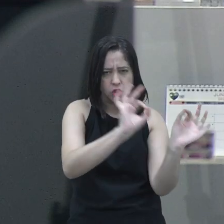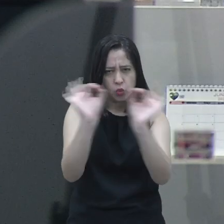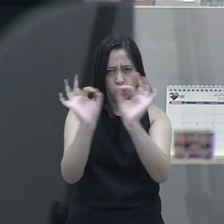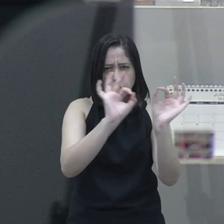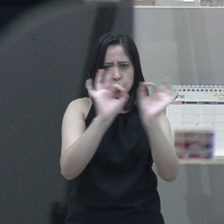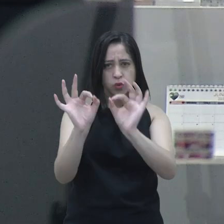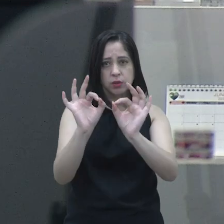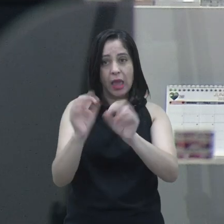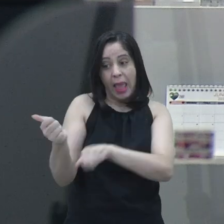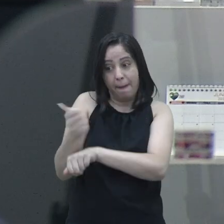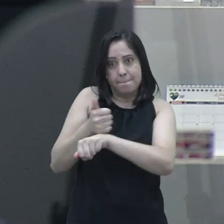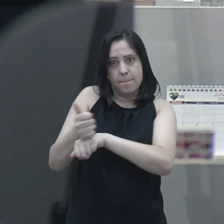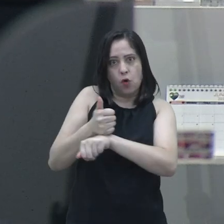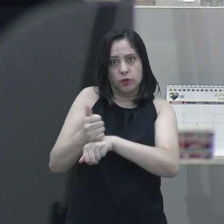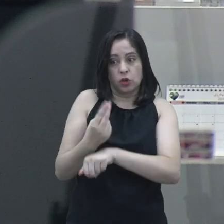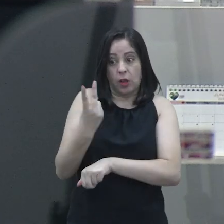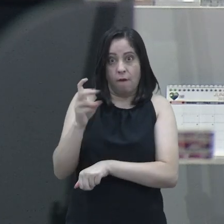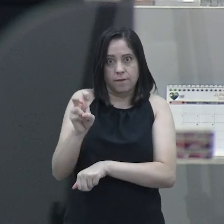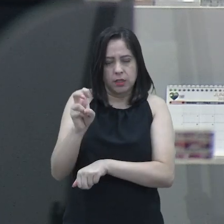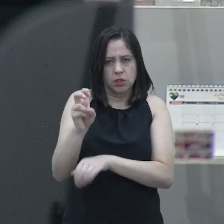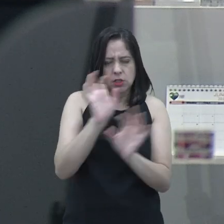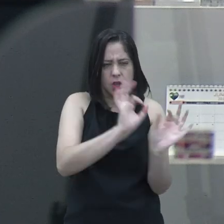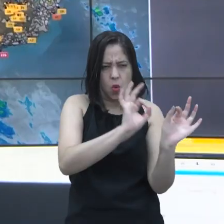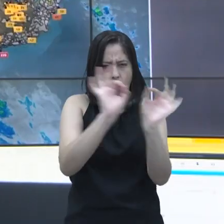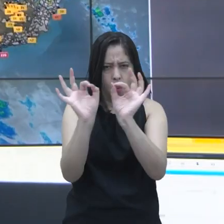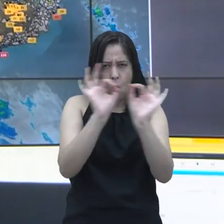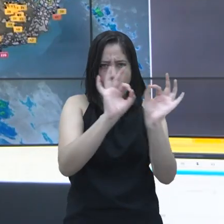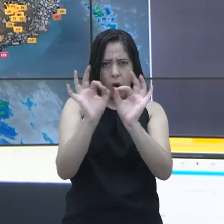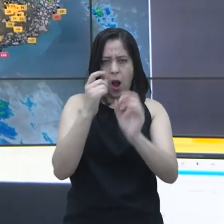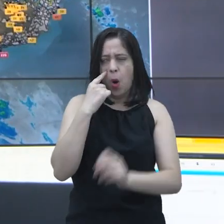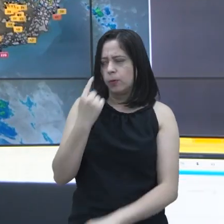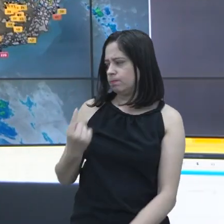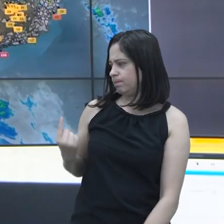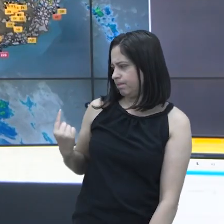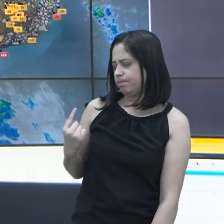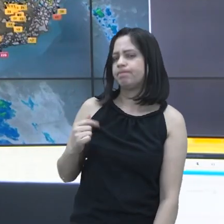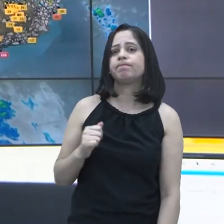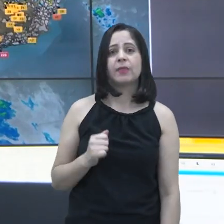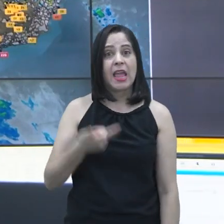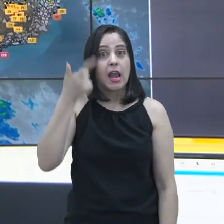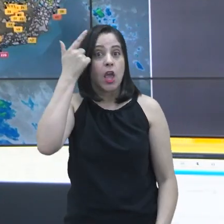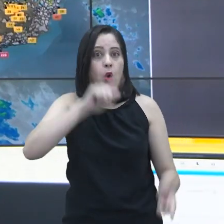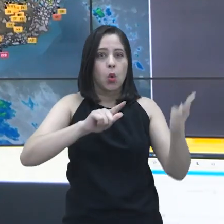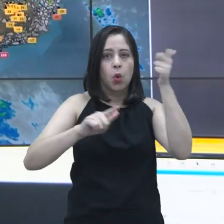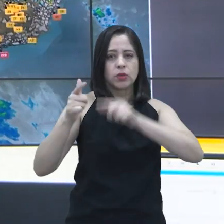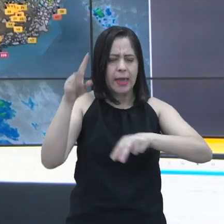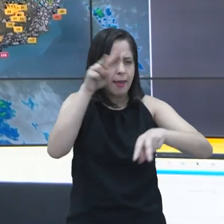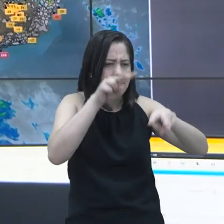tem capacidade para até 25 analistas. Por esse enorme videowall,